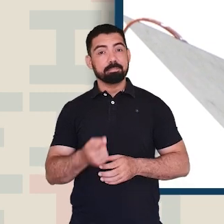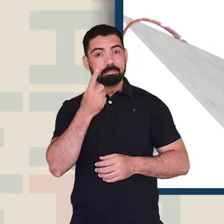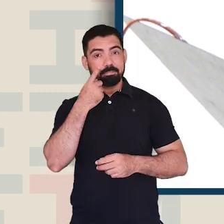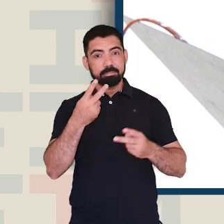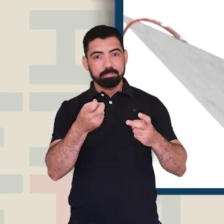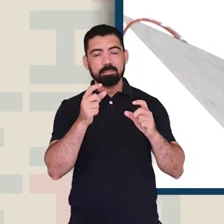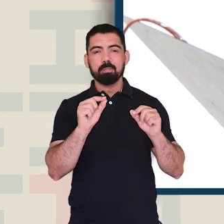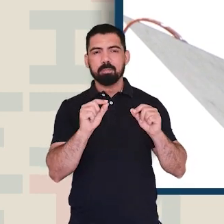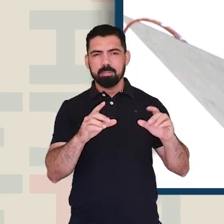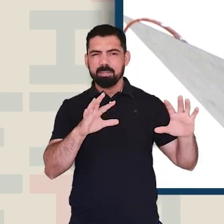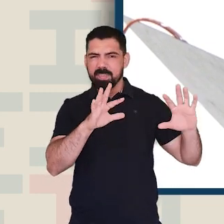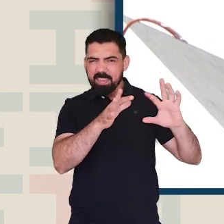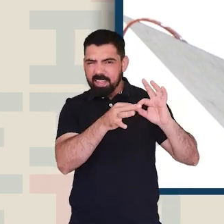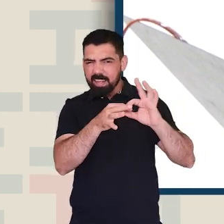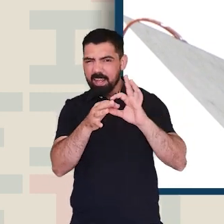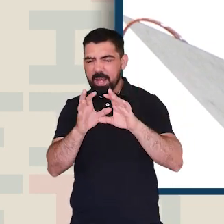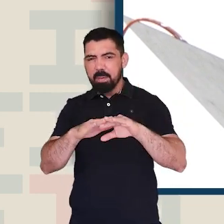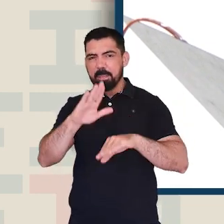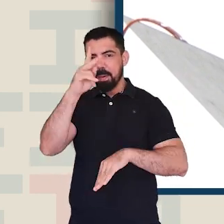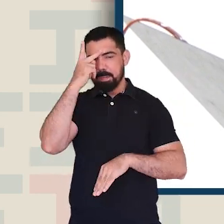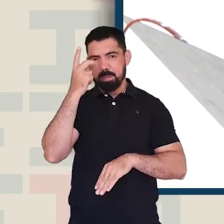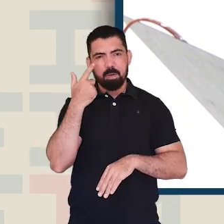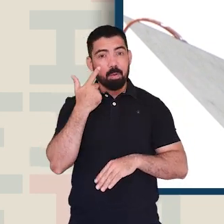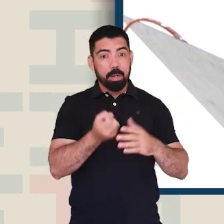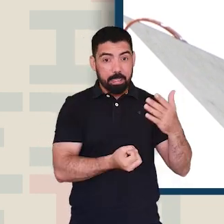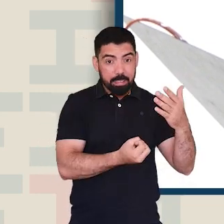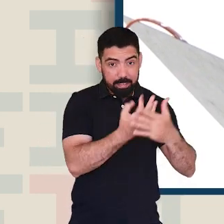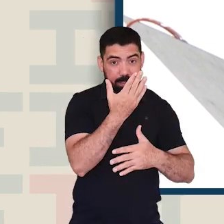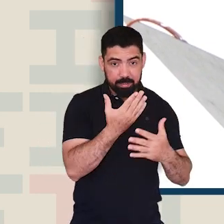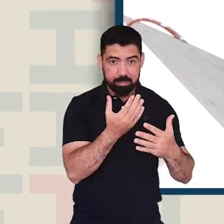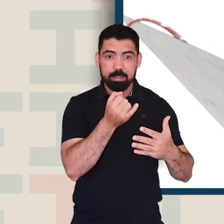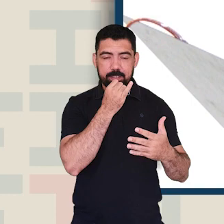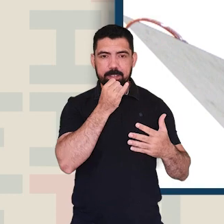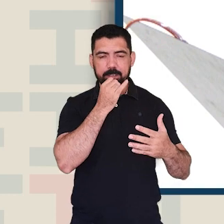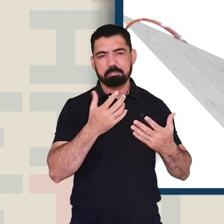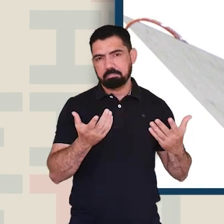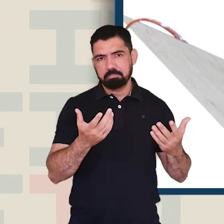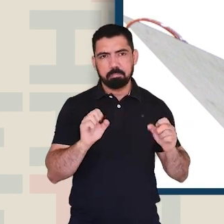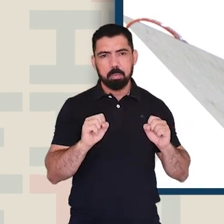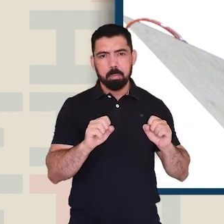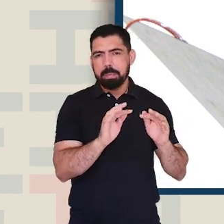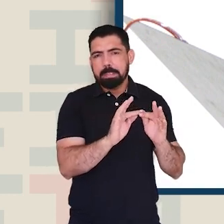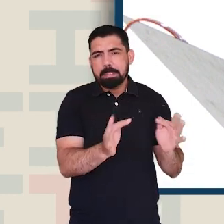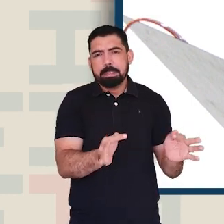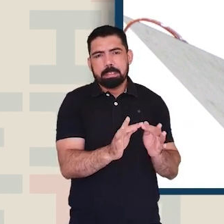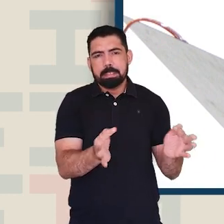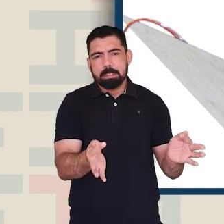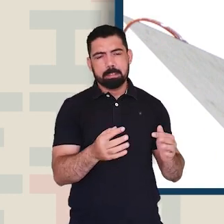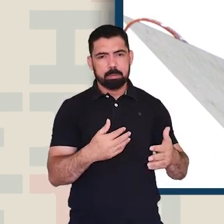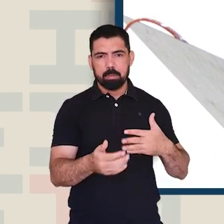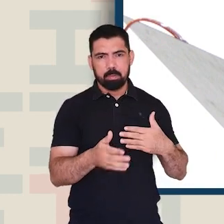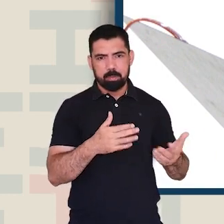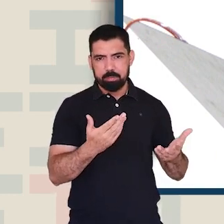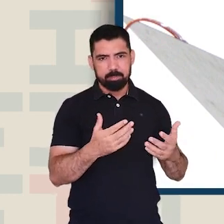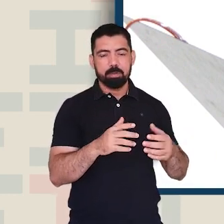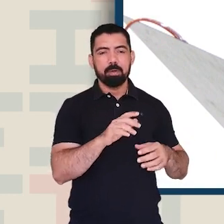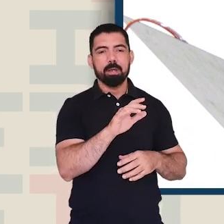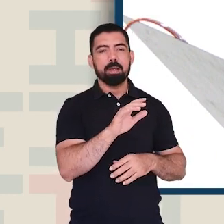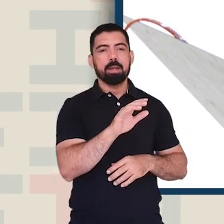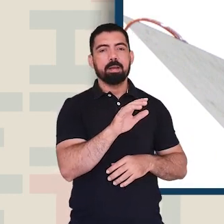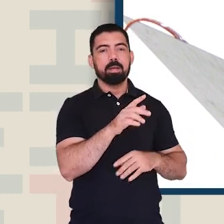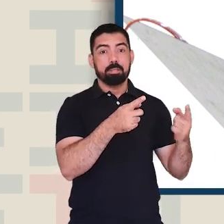Ok? Então vocês verem que dá uma conexão maior quando você cria, seja o mais simples dos motivos,